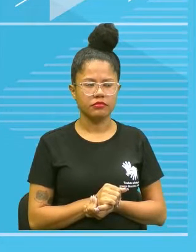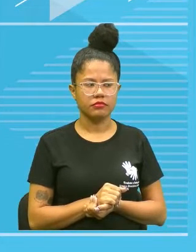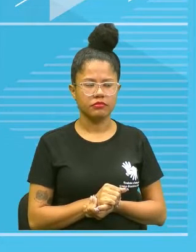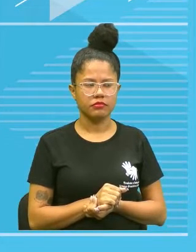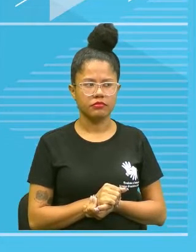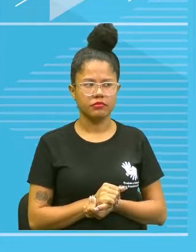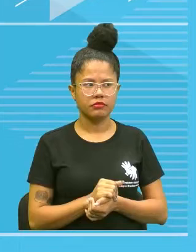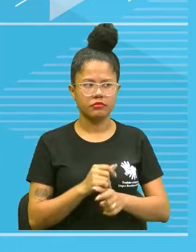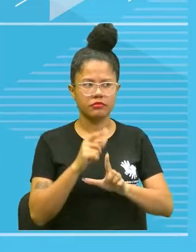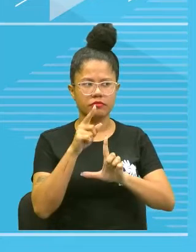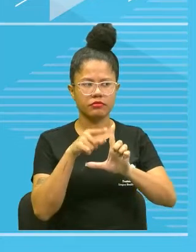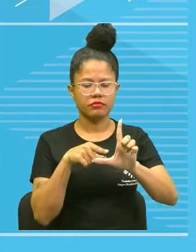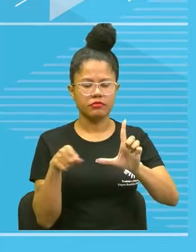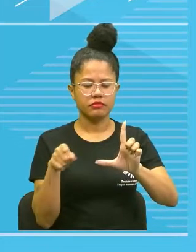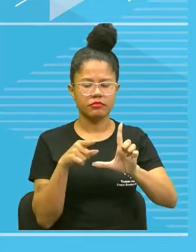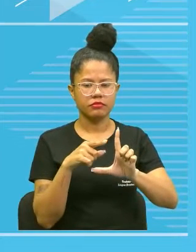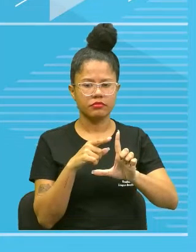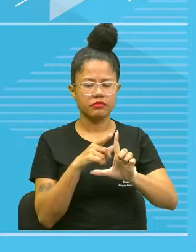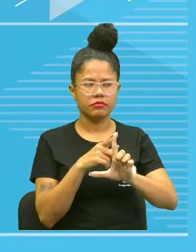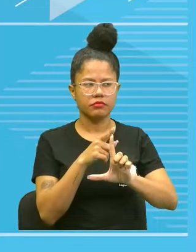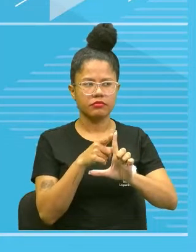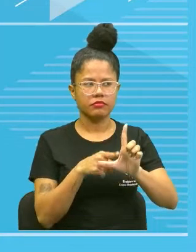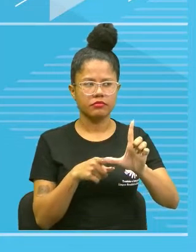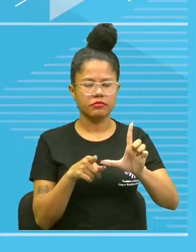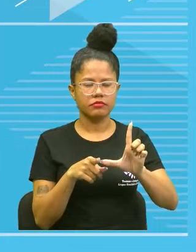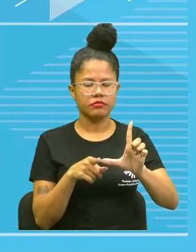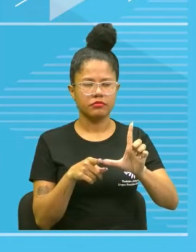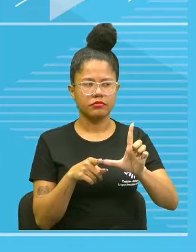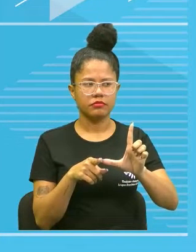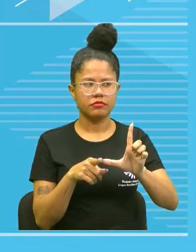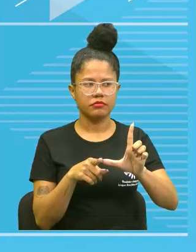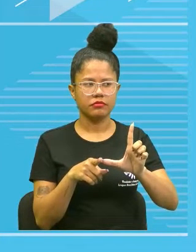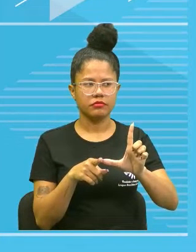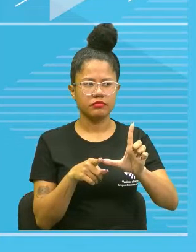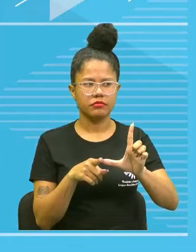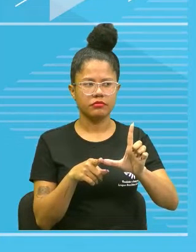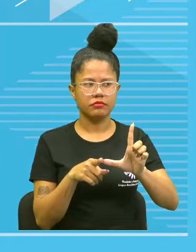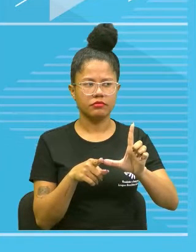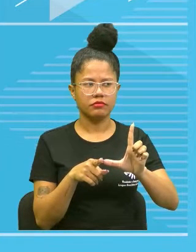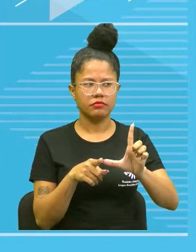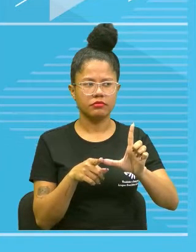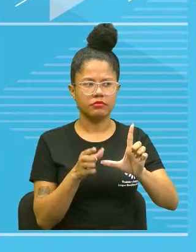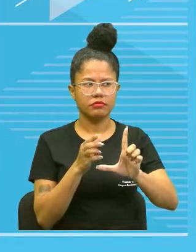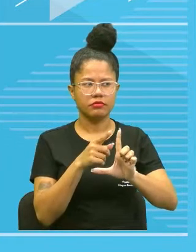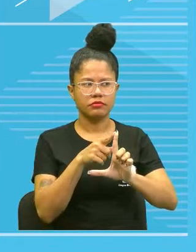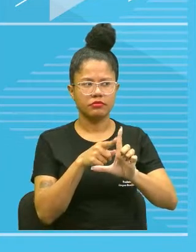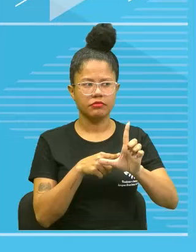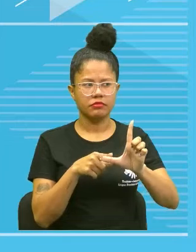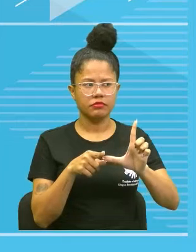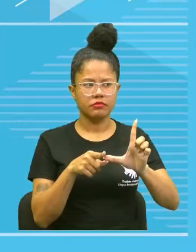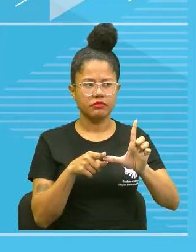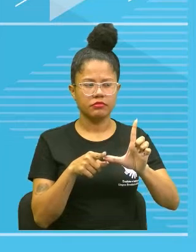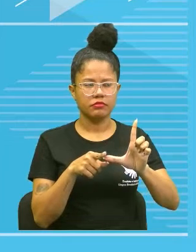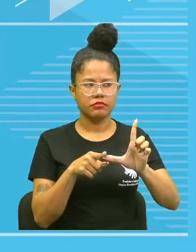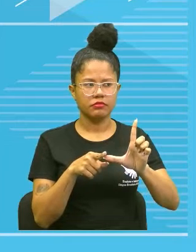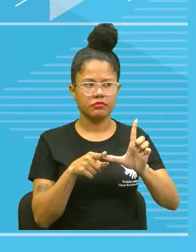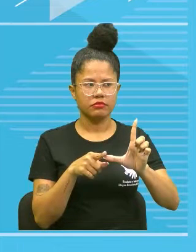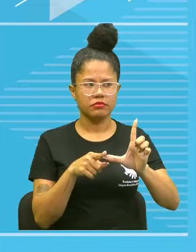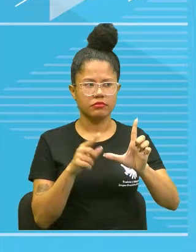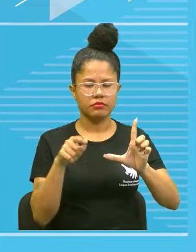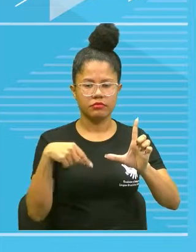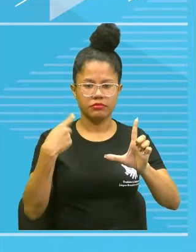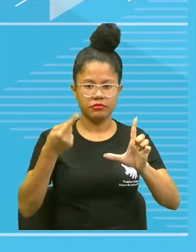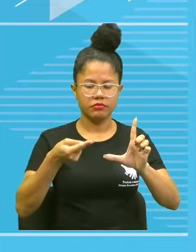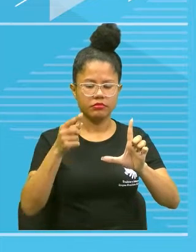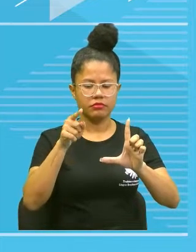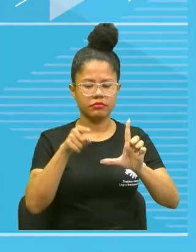por pressão, tá bom? Ele está indo de A para B, e depois ele está voltando de B para A.